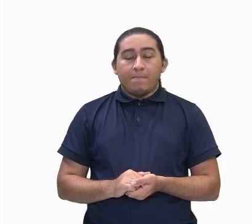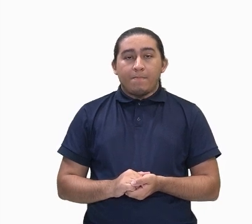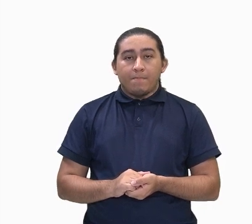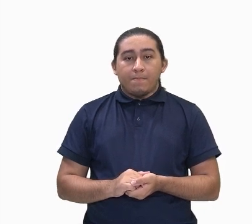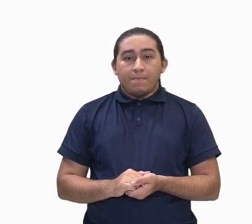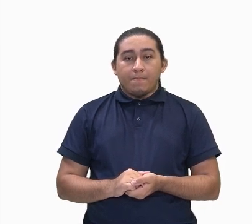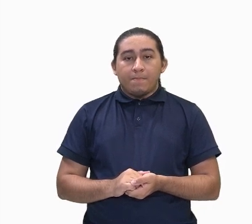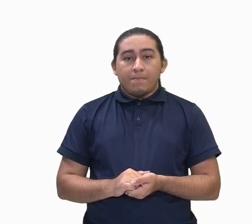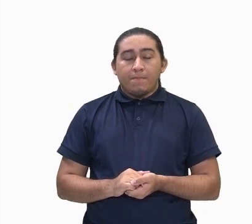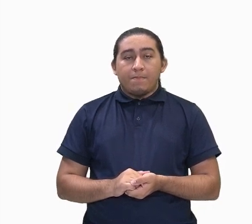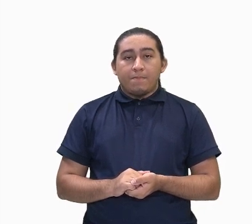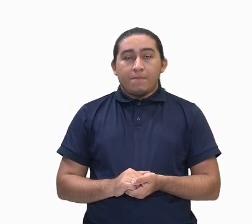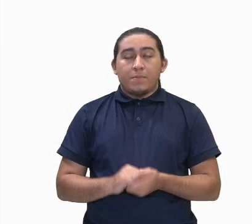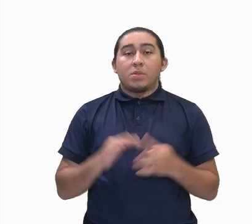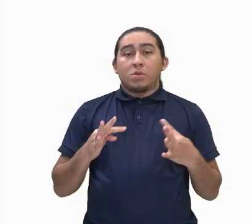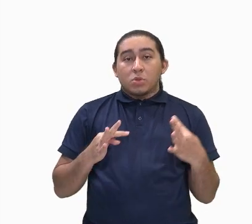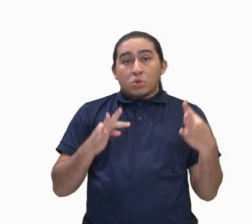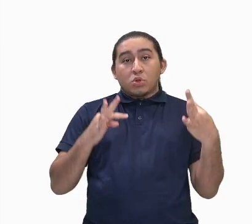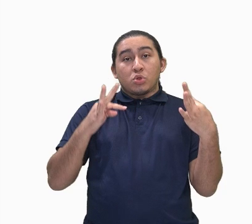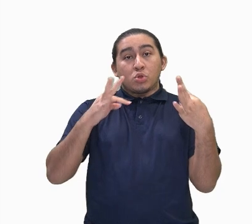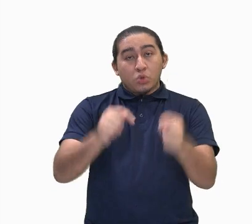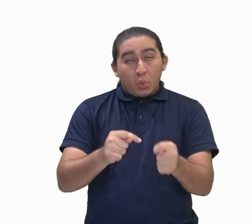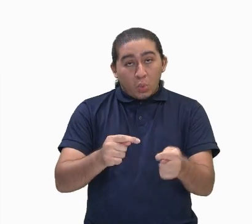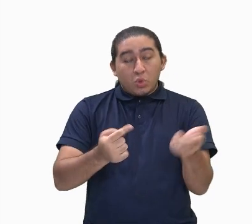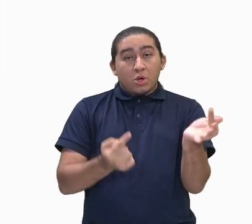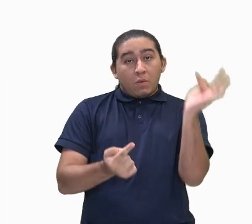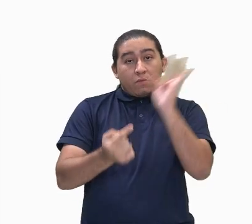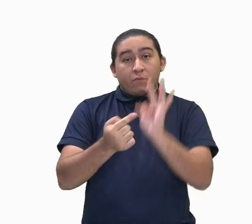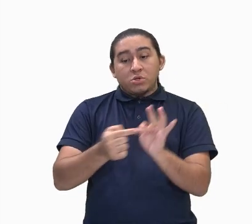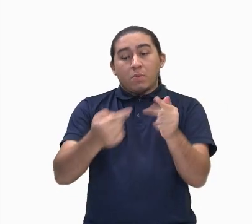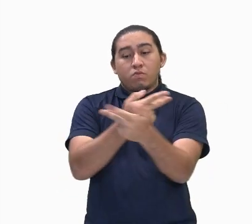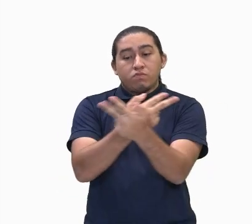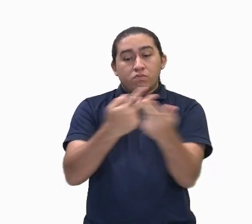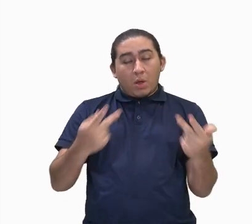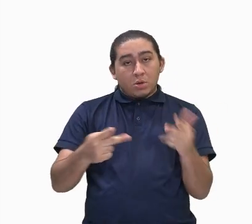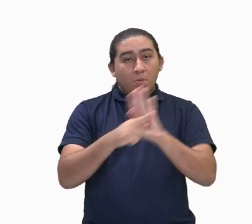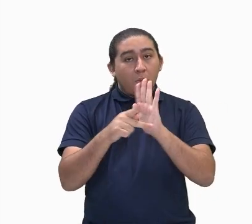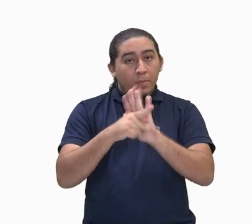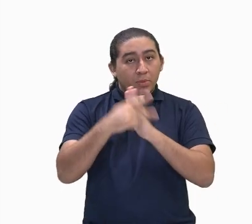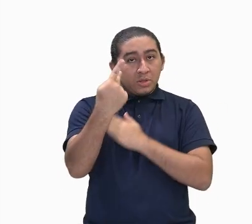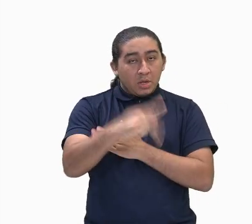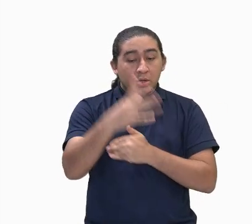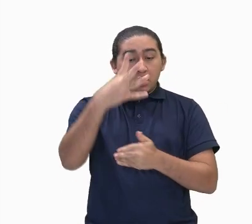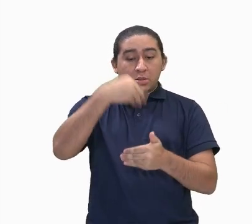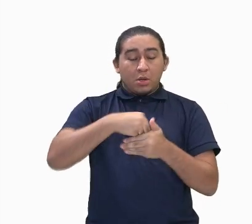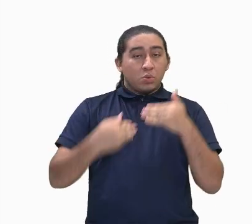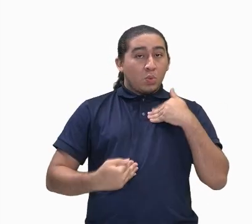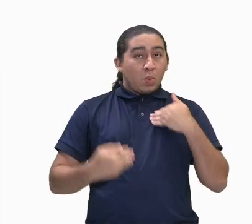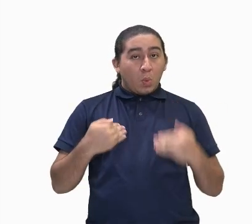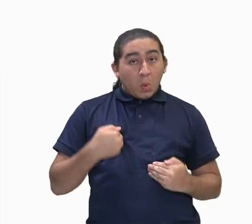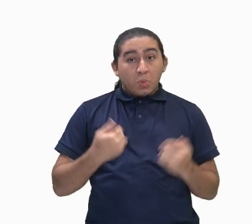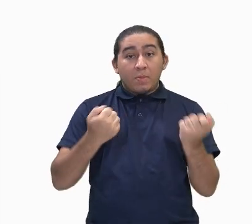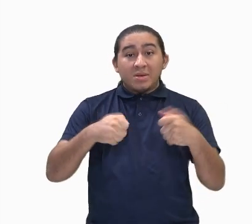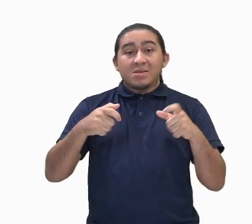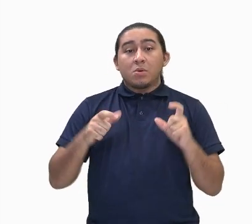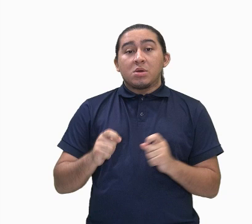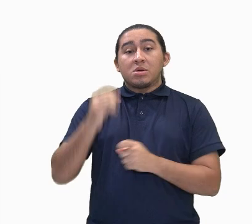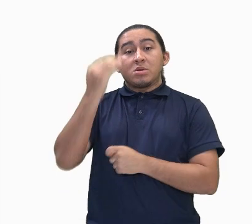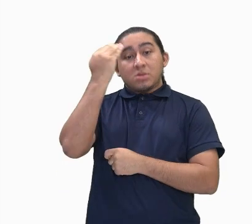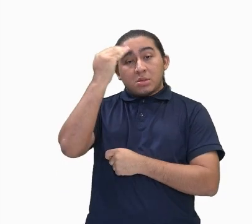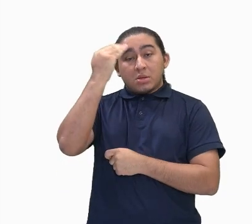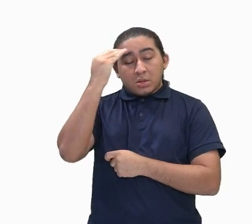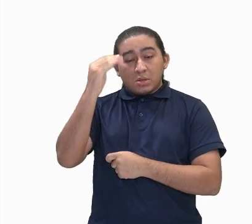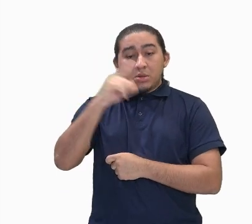e manutenção, toda a diversidade do tecido conjuntivo em um organismo desempenha